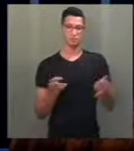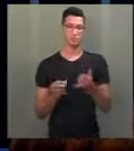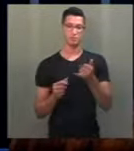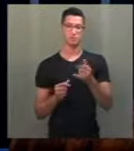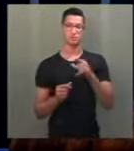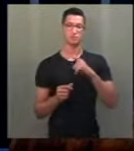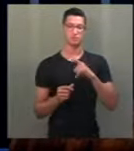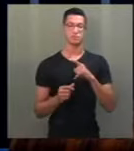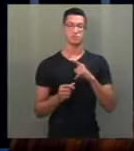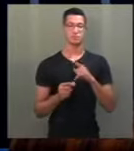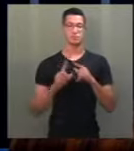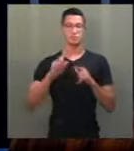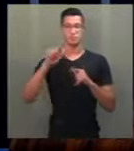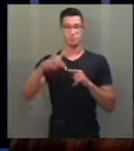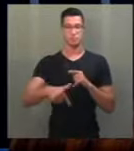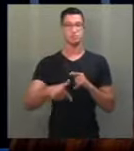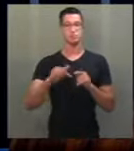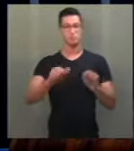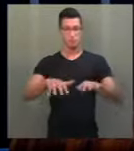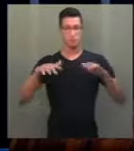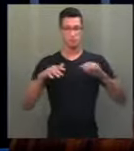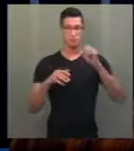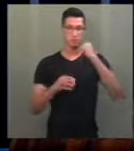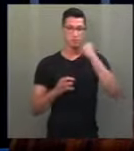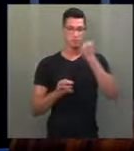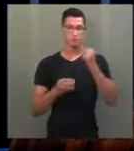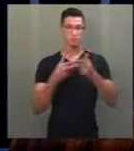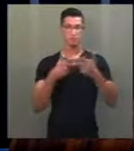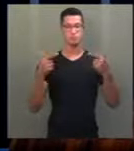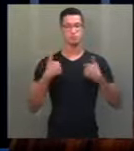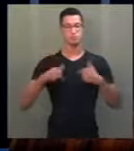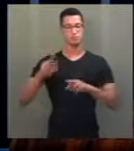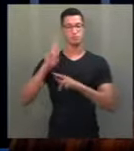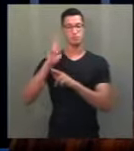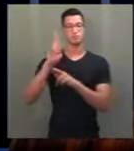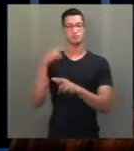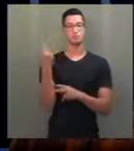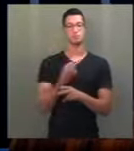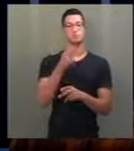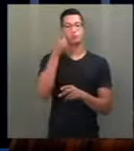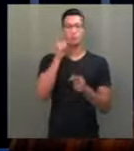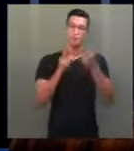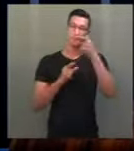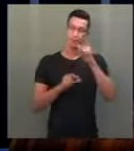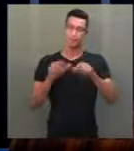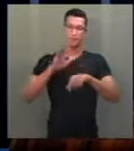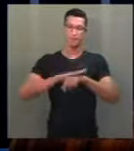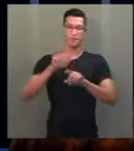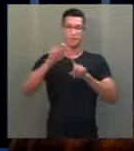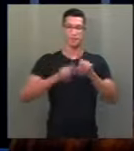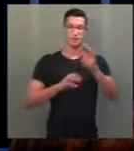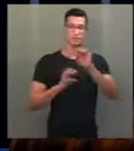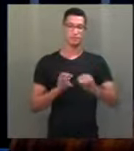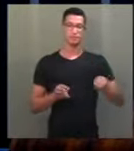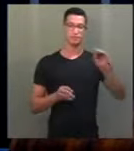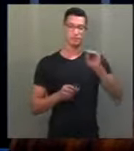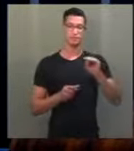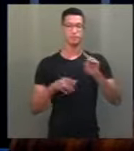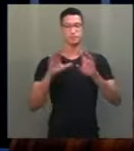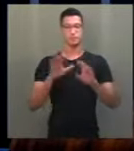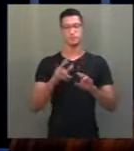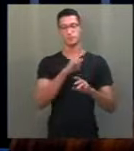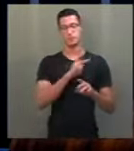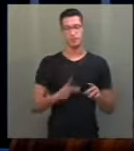logo em seguida deliberar no plenário do Senado, coisa que eu espero a gente ainda consiga fazer no mês de outubro. Eram essas,